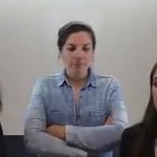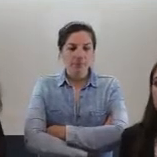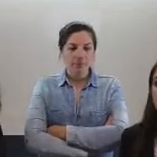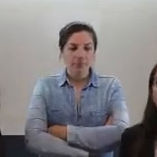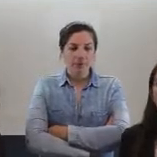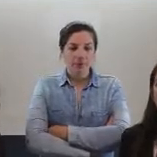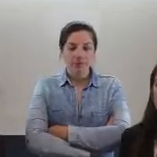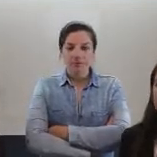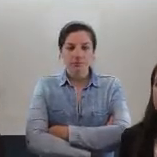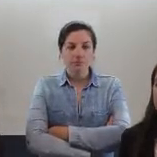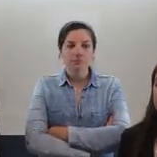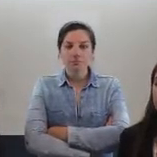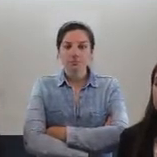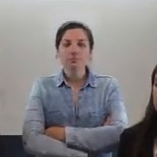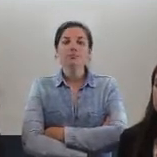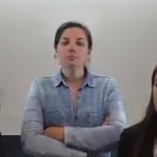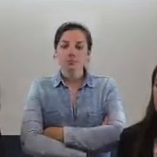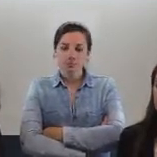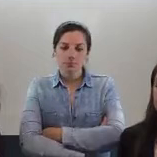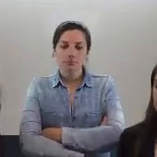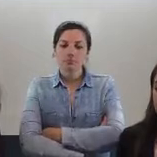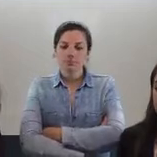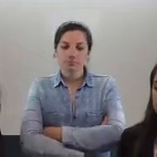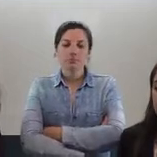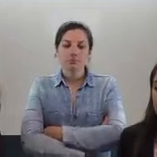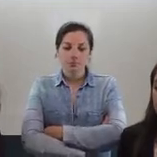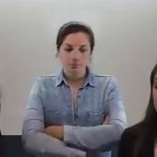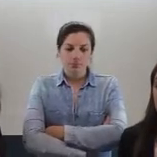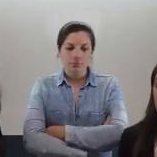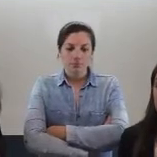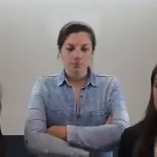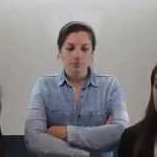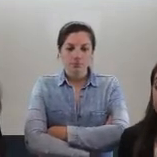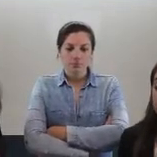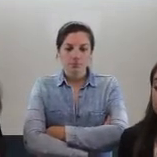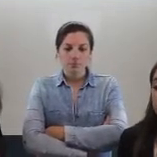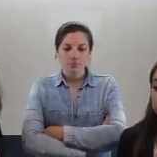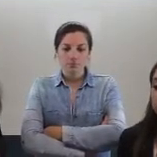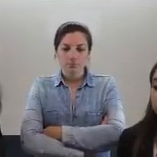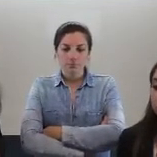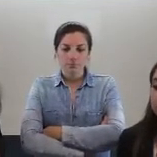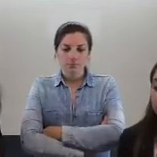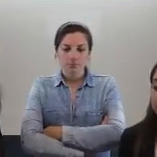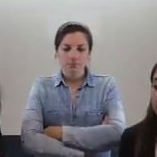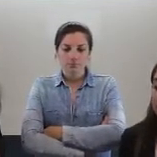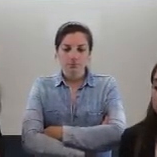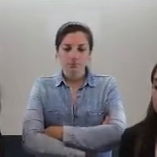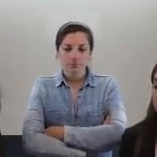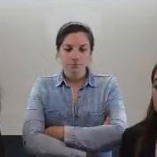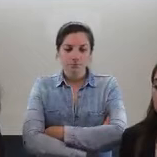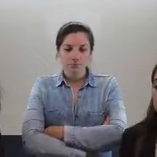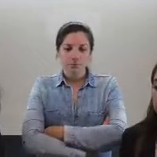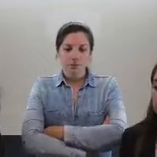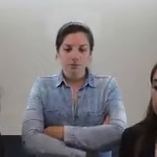seja de cunho histórico, mas é interessante ter fontes mais recentes, que geralmente a gente encontra nas bases de